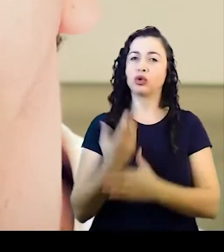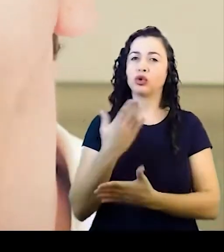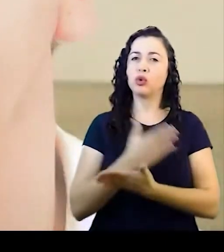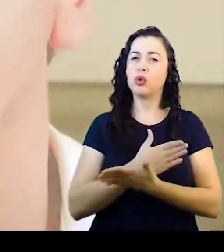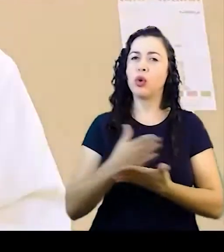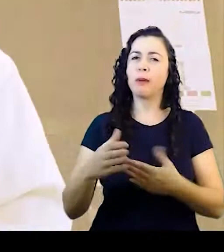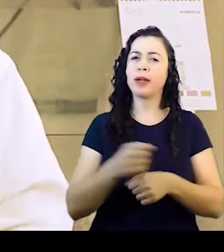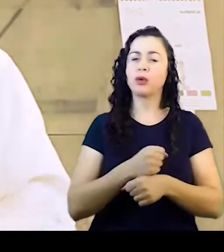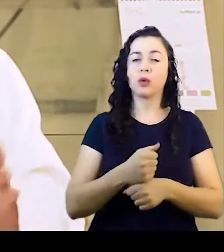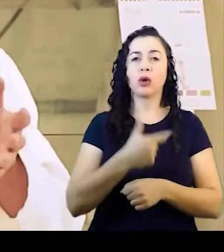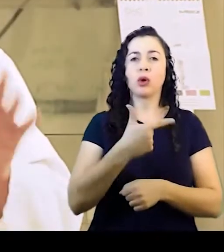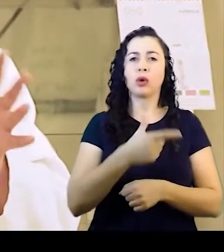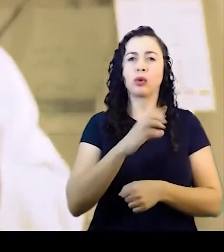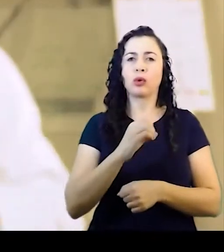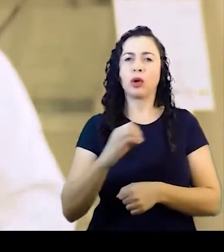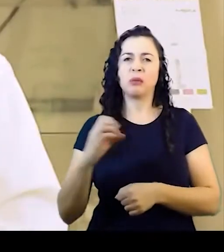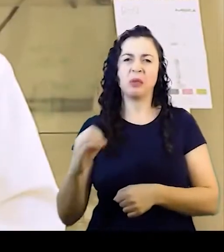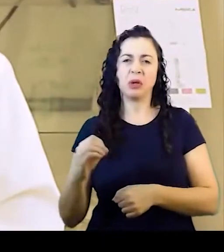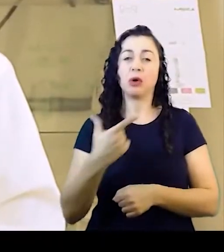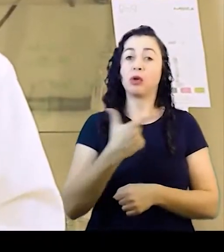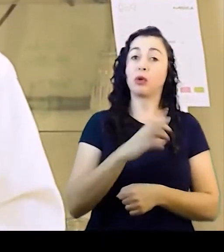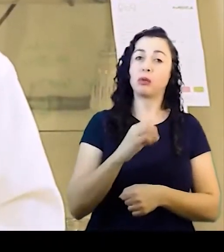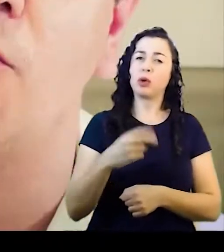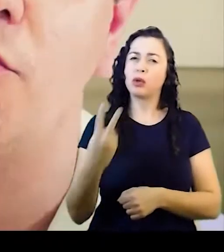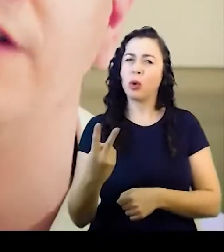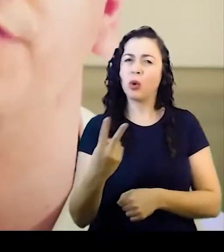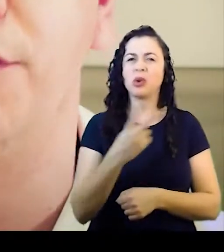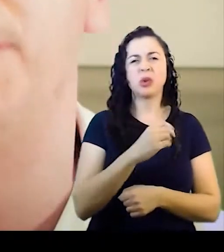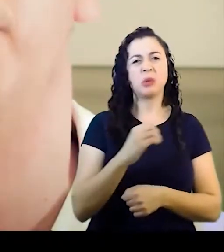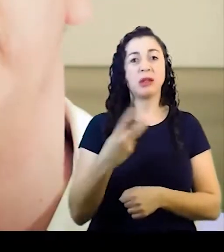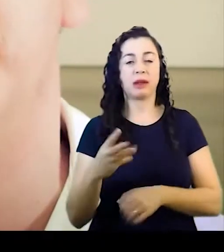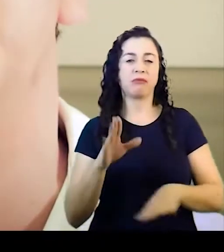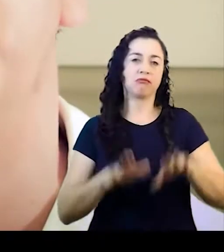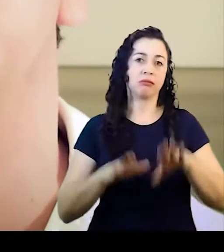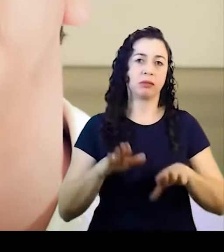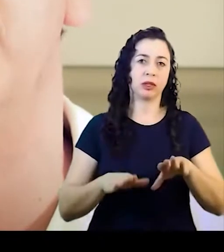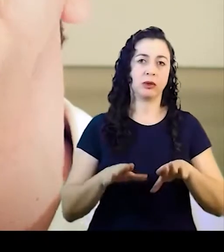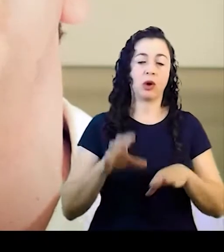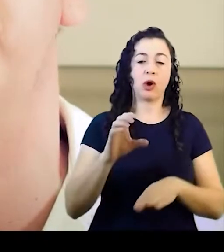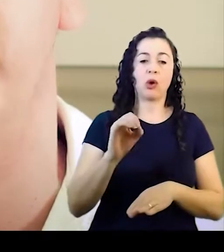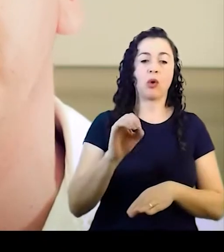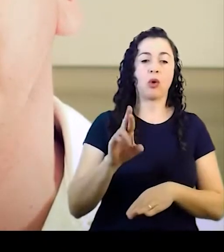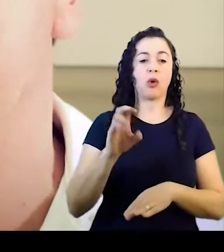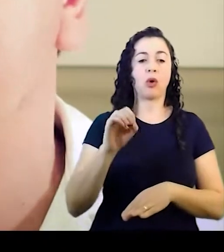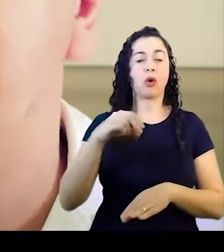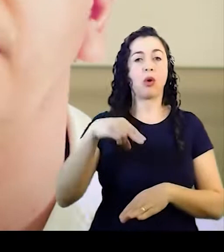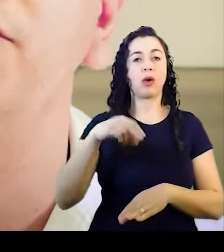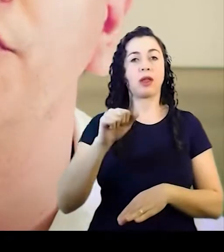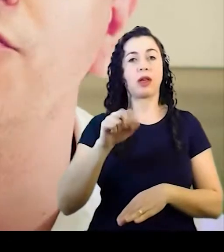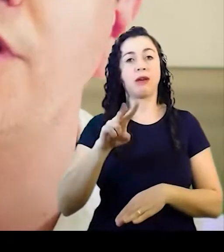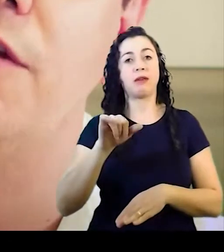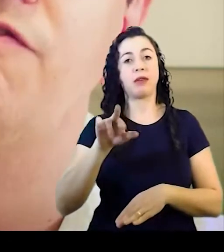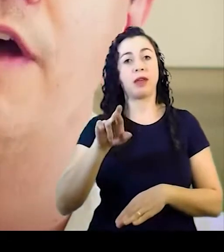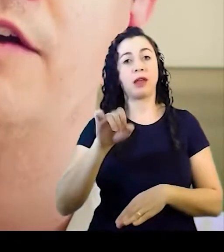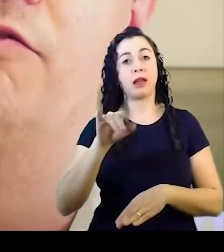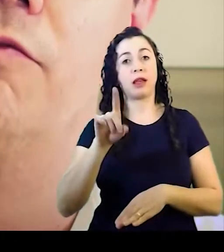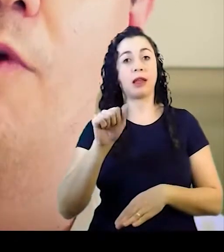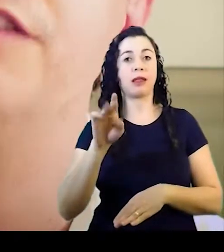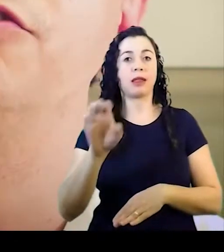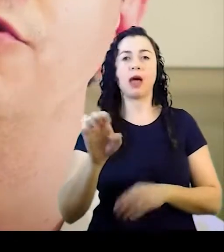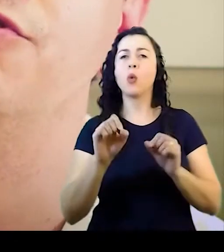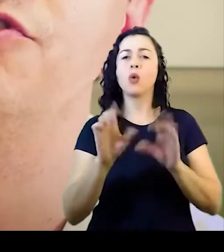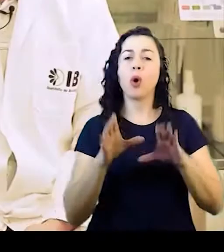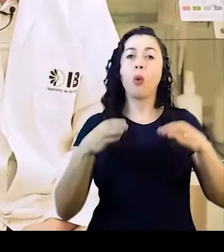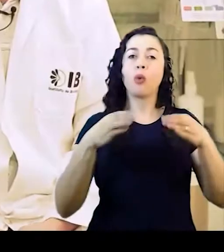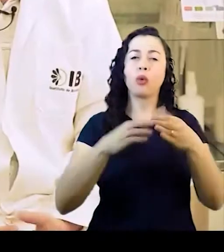dos anos 2000, 2002, 2003. A coronavírides é uma família de vírus grande, diversa, e tem vírus que infectam